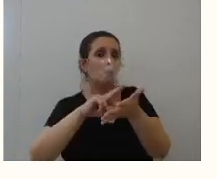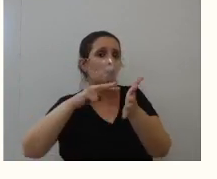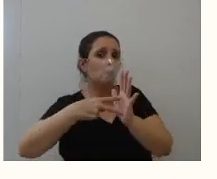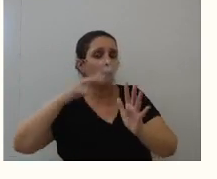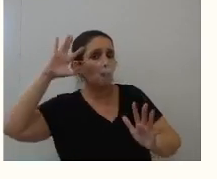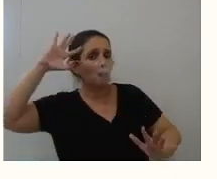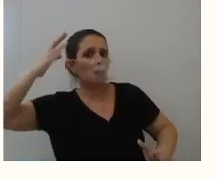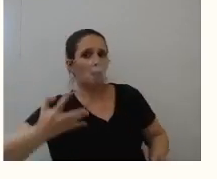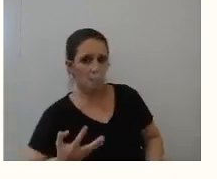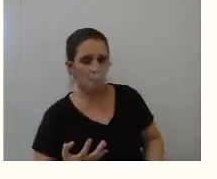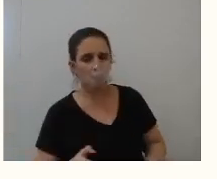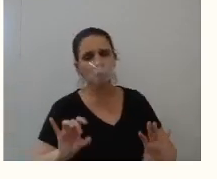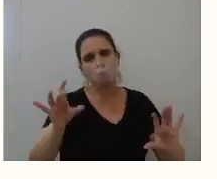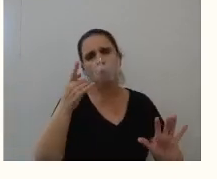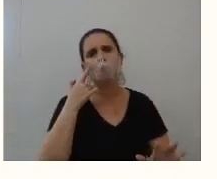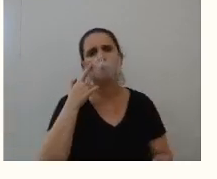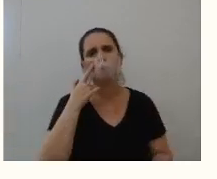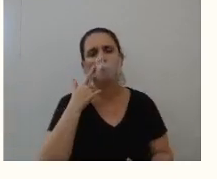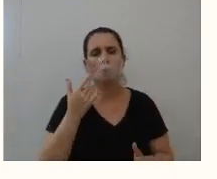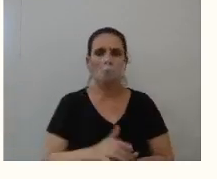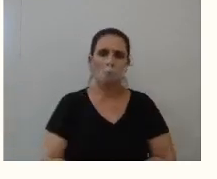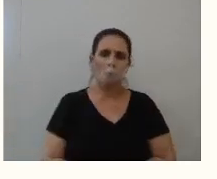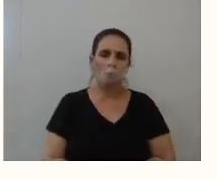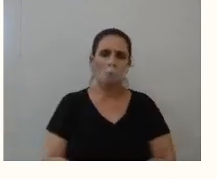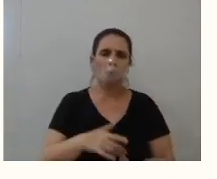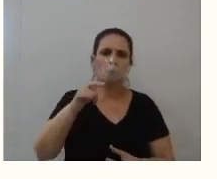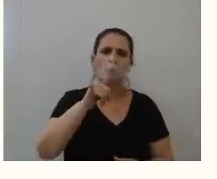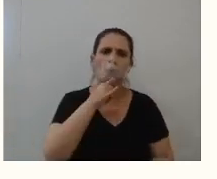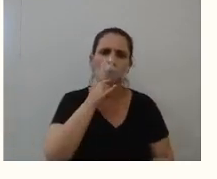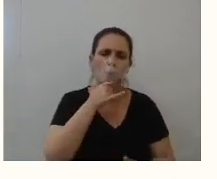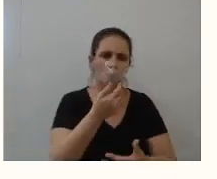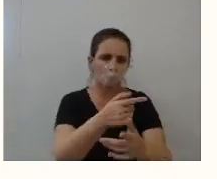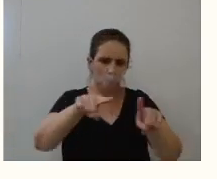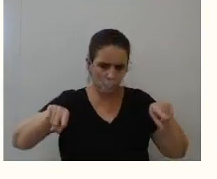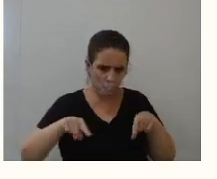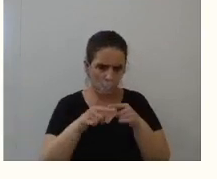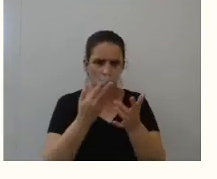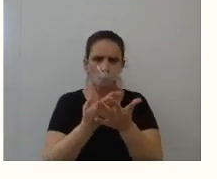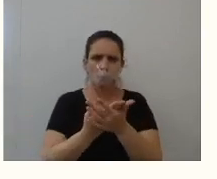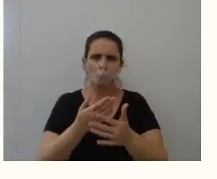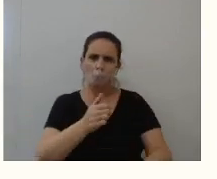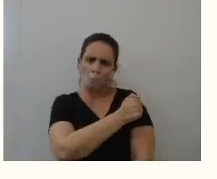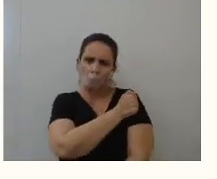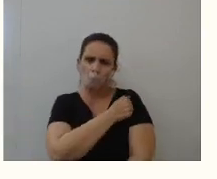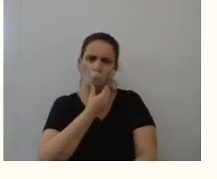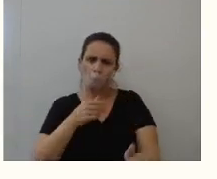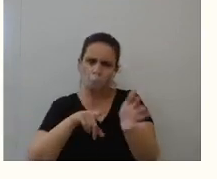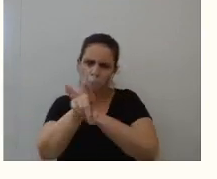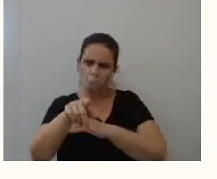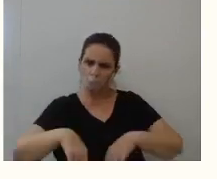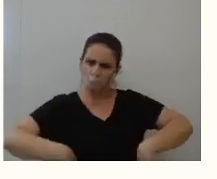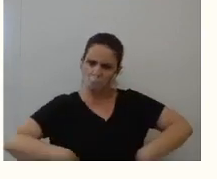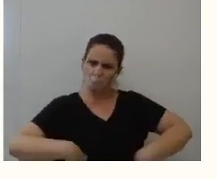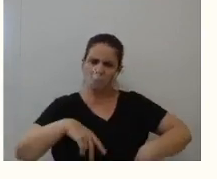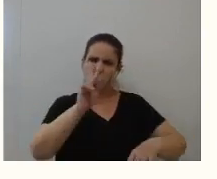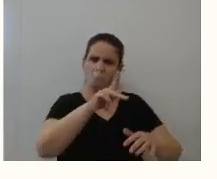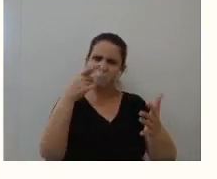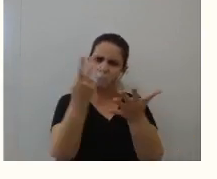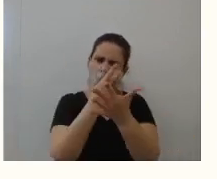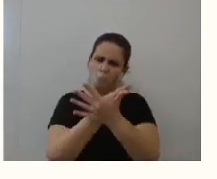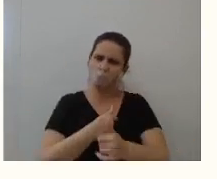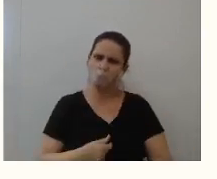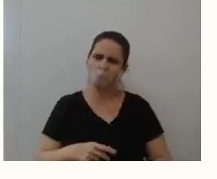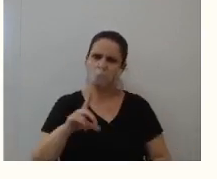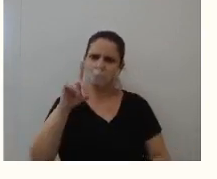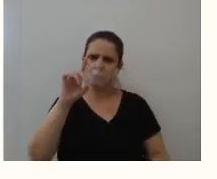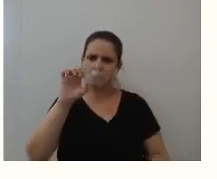eu só fazer uma observação. Outra vez eu levei esse exemplo para a sala de aula, aí um aluno perguntou, professor, está errado. O meu certo